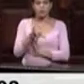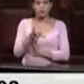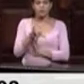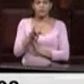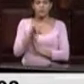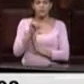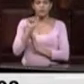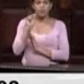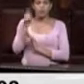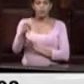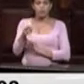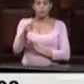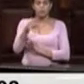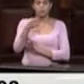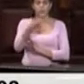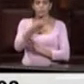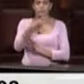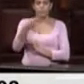Previdência